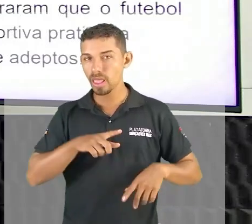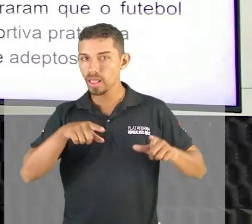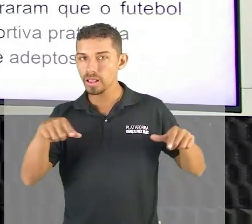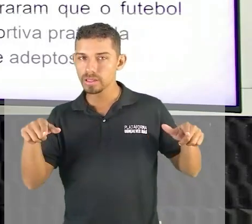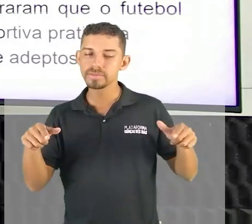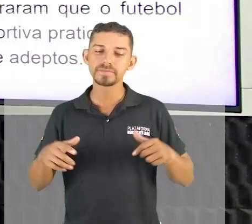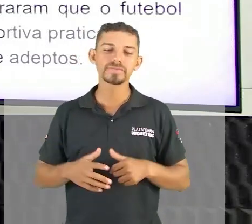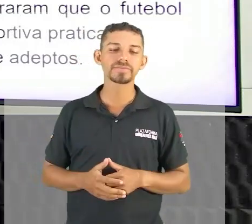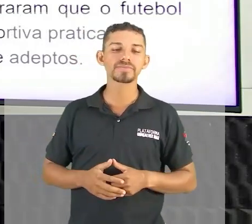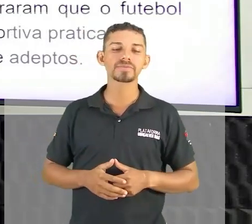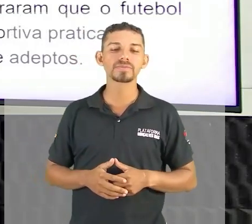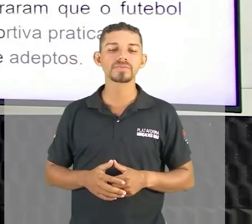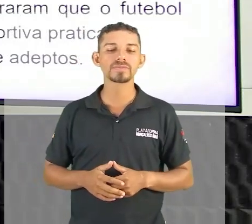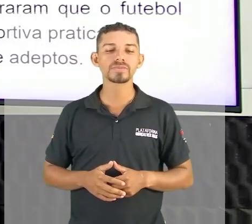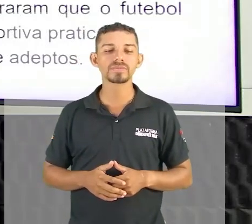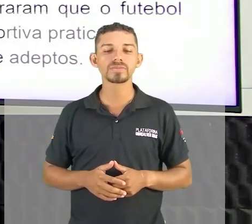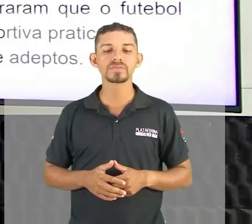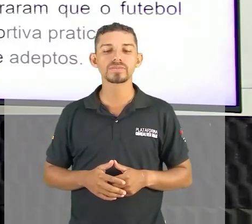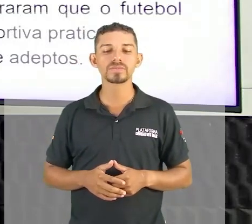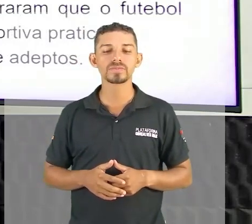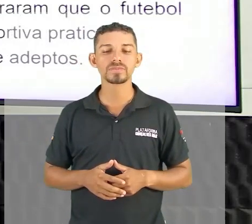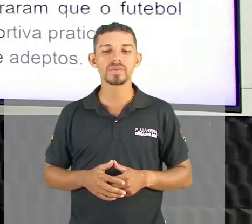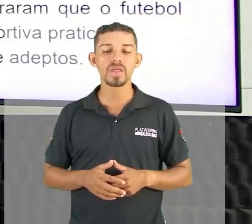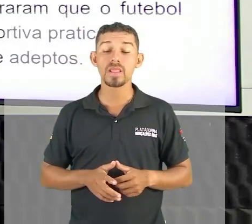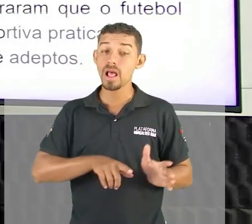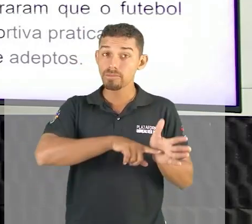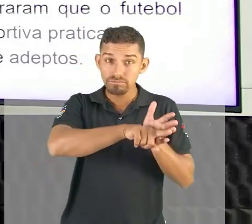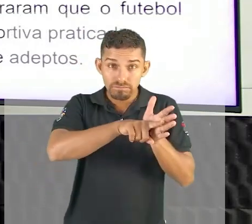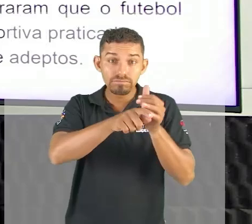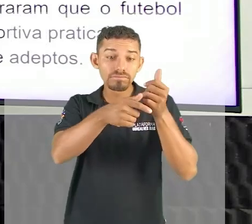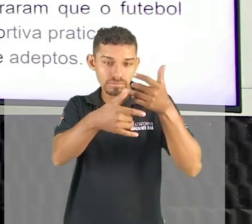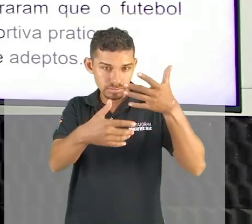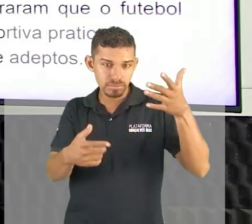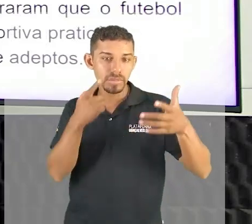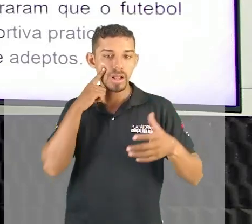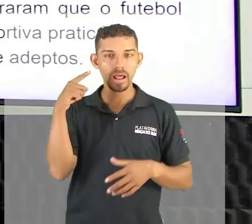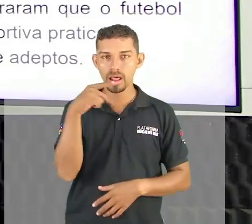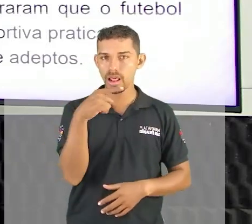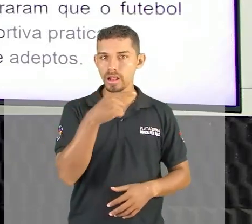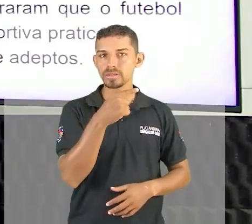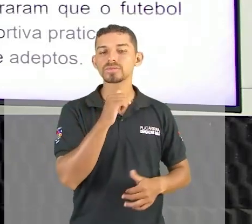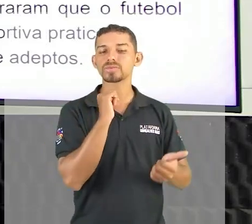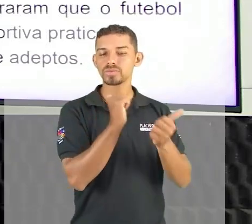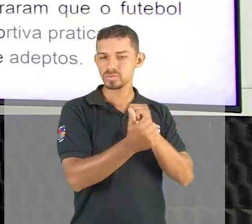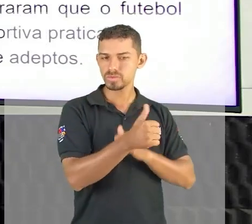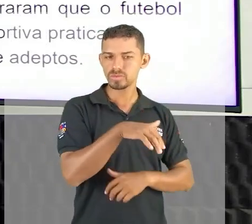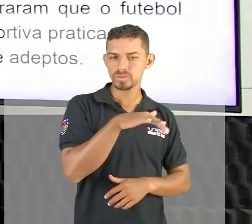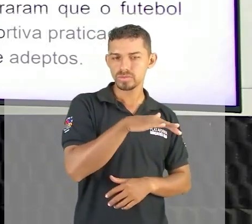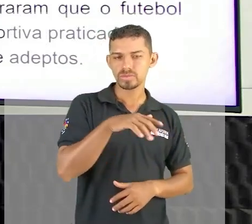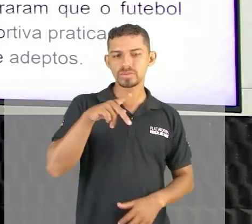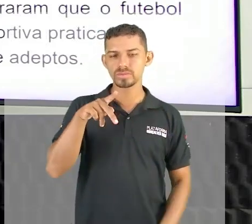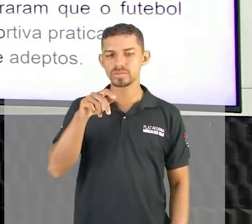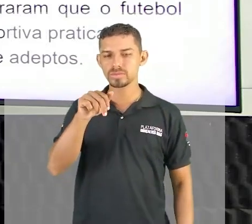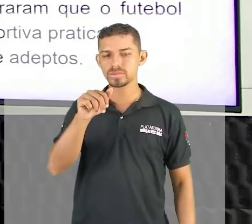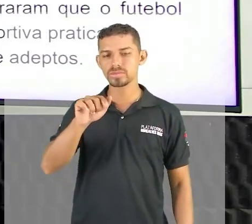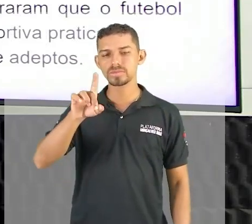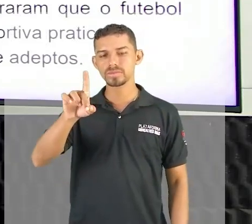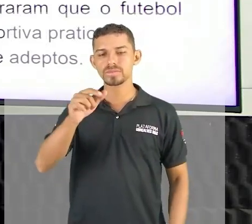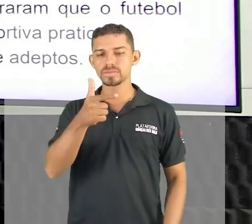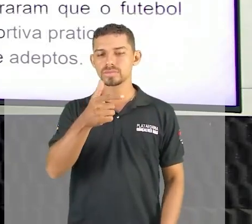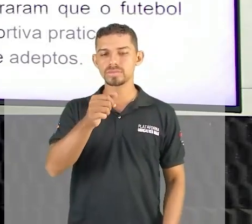linguística continuando e os dados do suplemento de esporte do da Penal de 2015